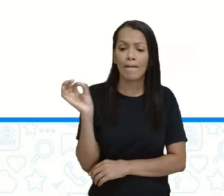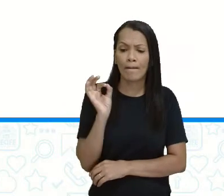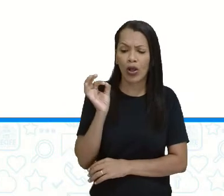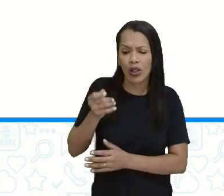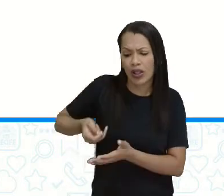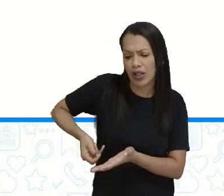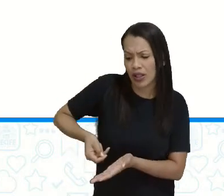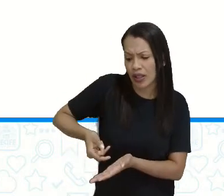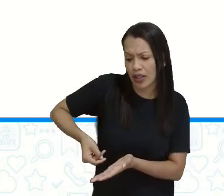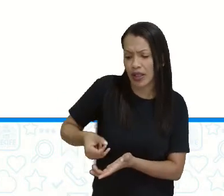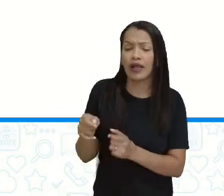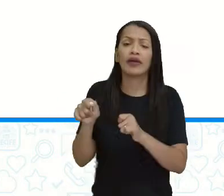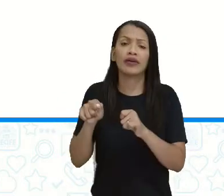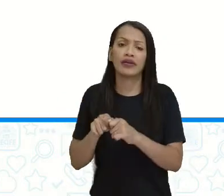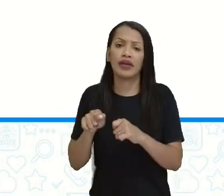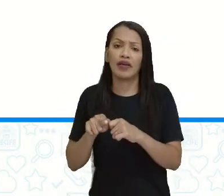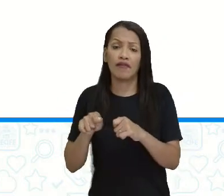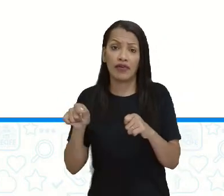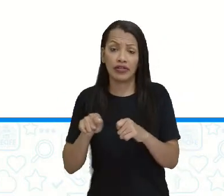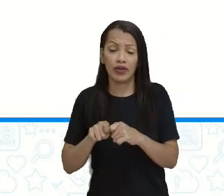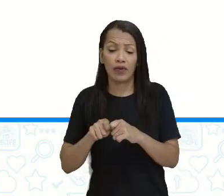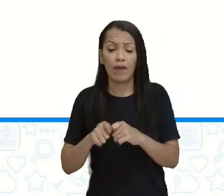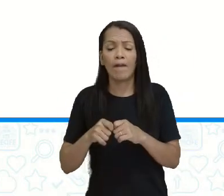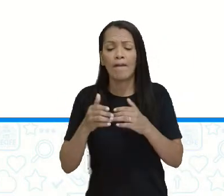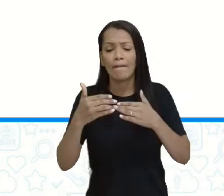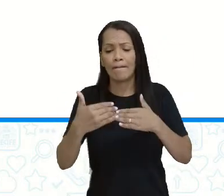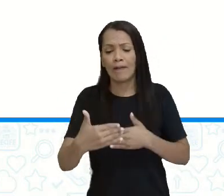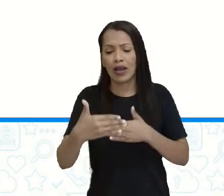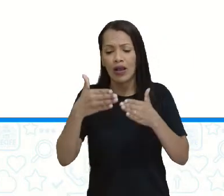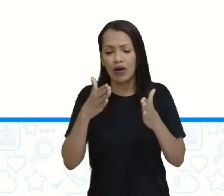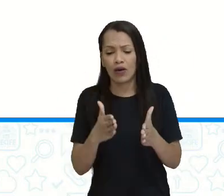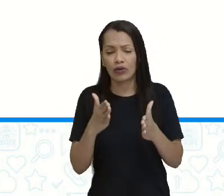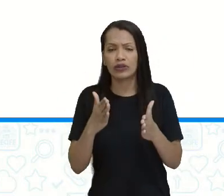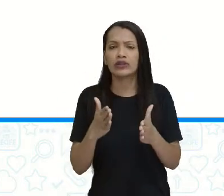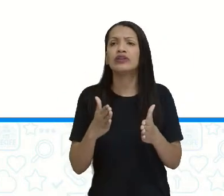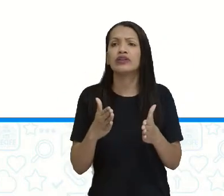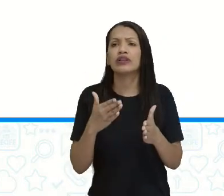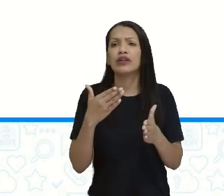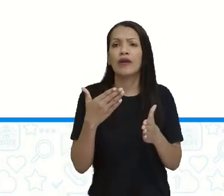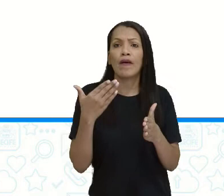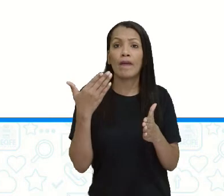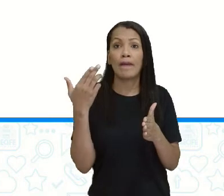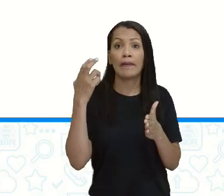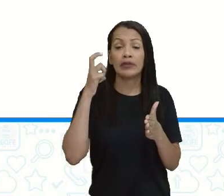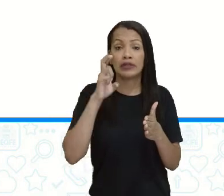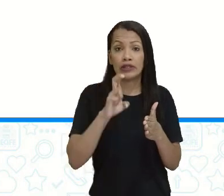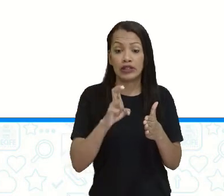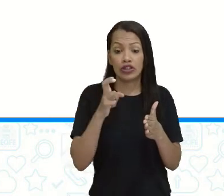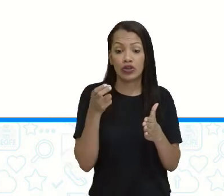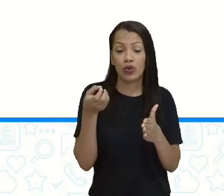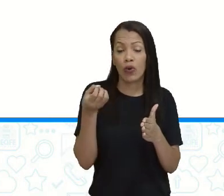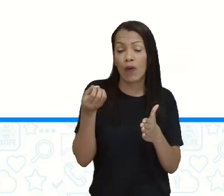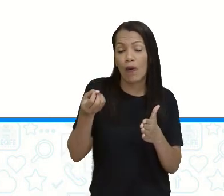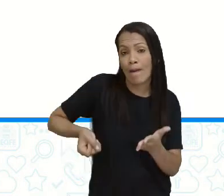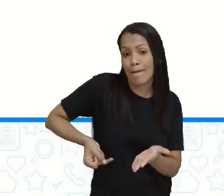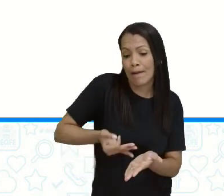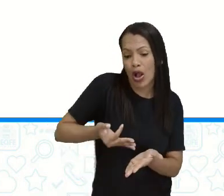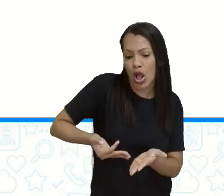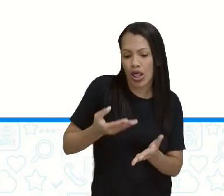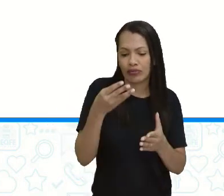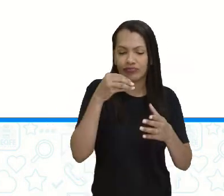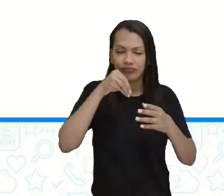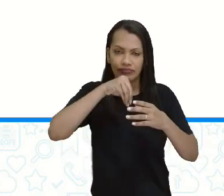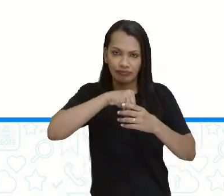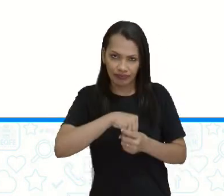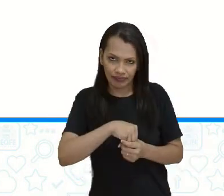com 5 bolas para entregar aos seus amigos. Quantos amigos irão receber as bolas?